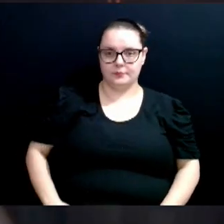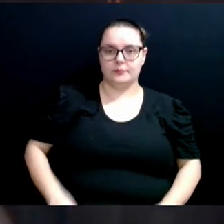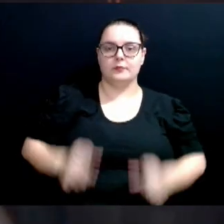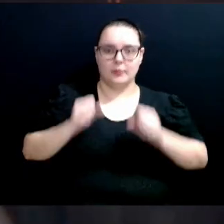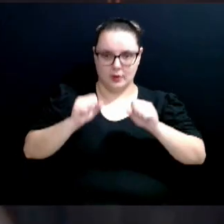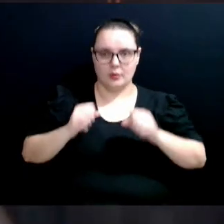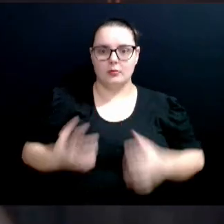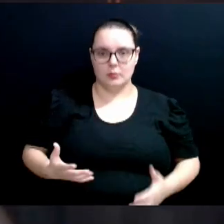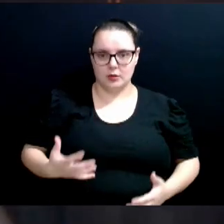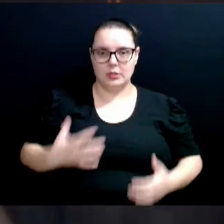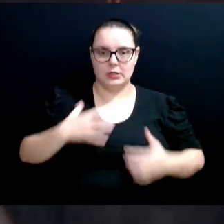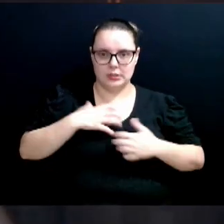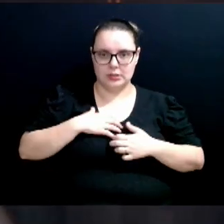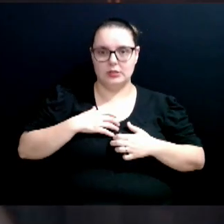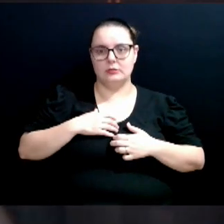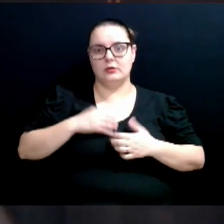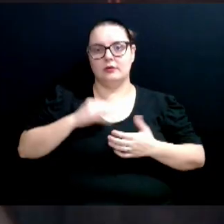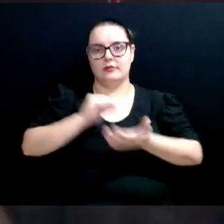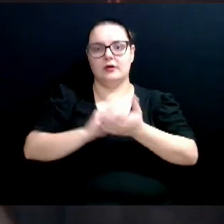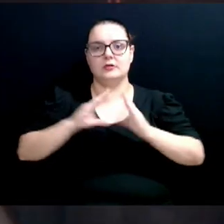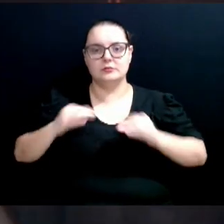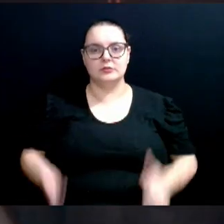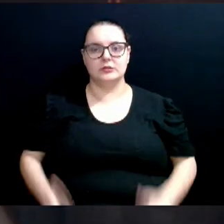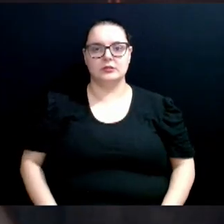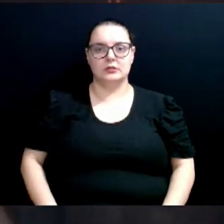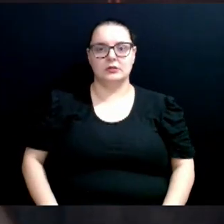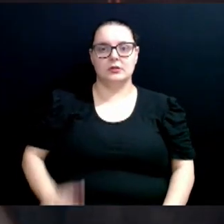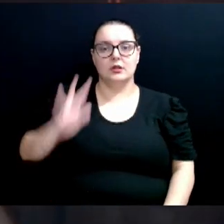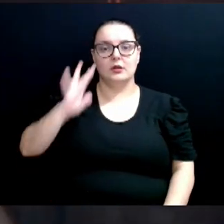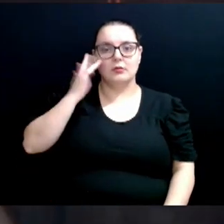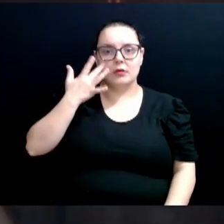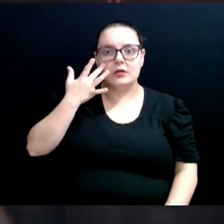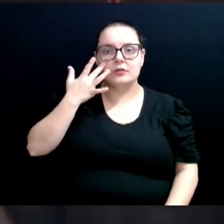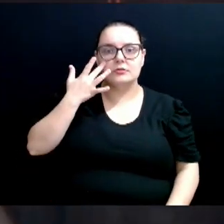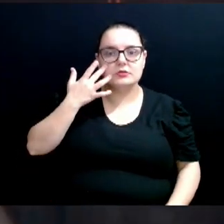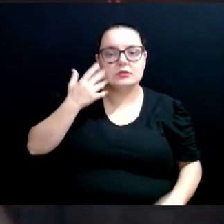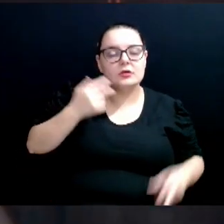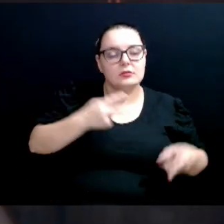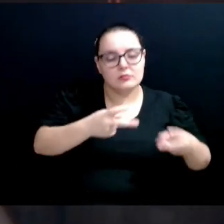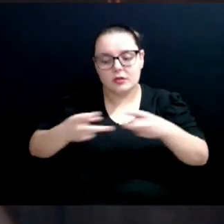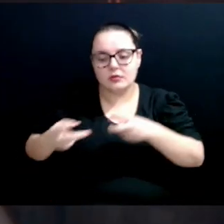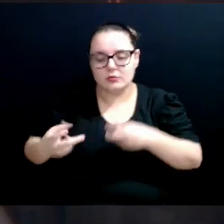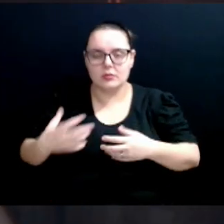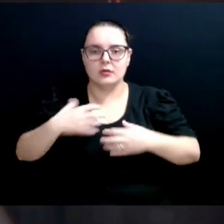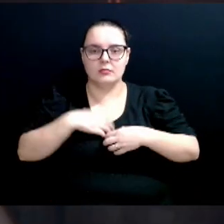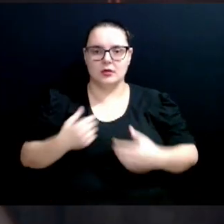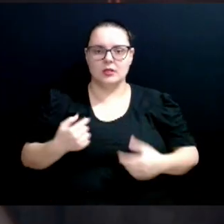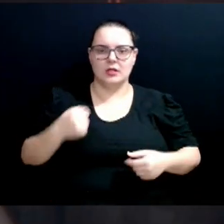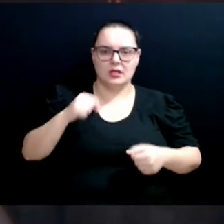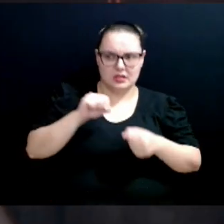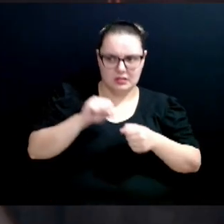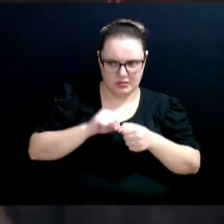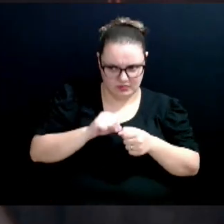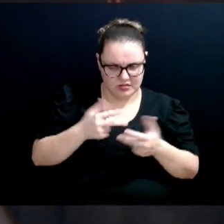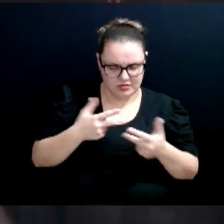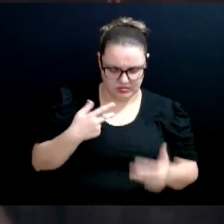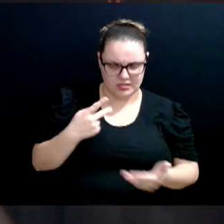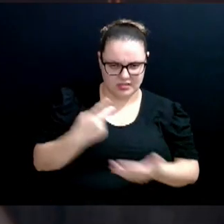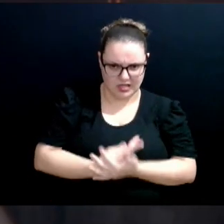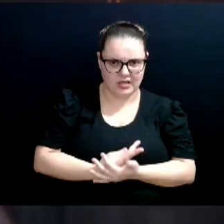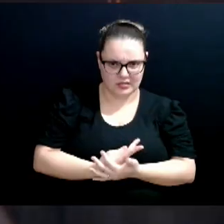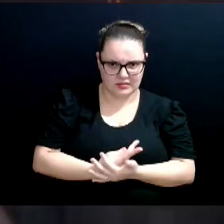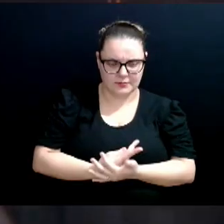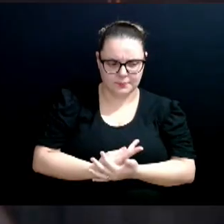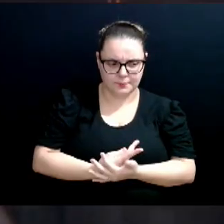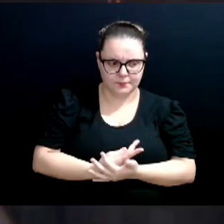desconforto, né? Mas eu acho que é olhar e acolher um pouquinho esse sentimento. Eu fiz algo errado, né? Ou eu